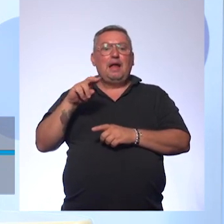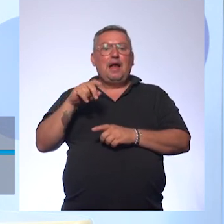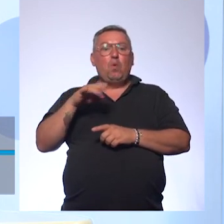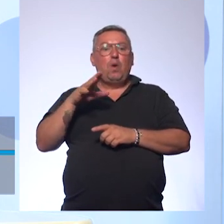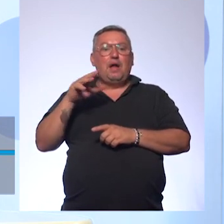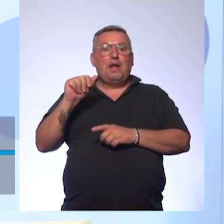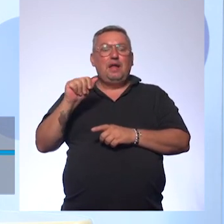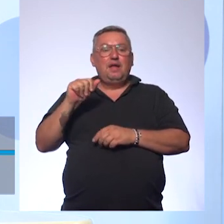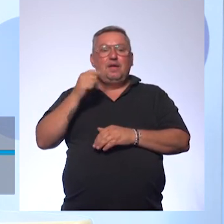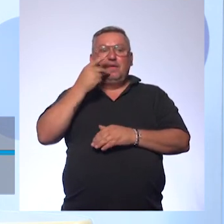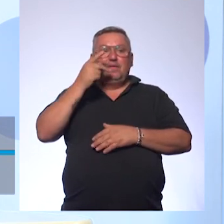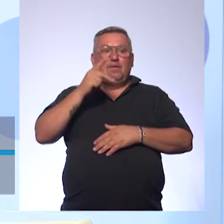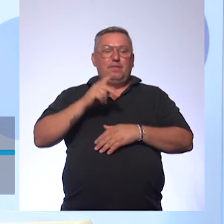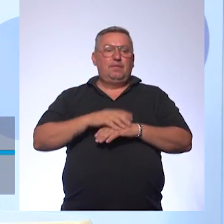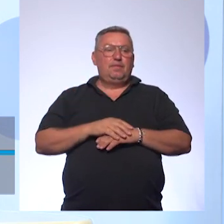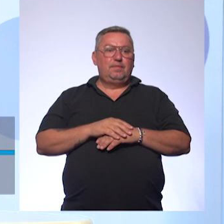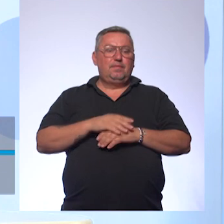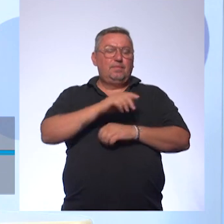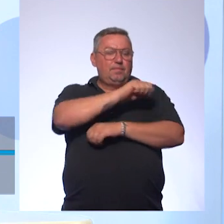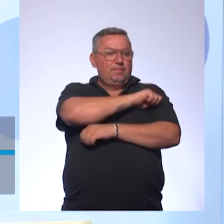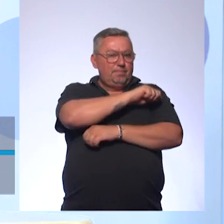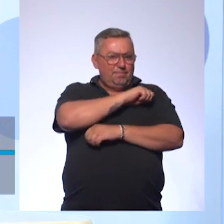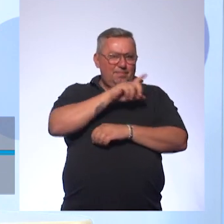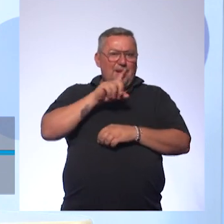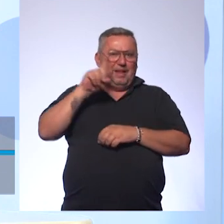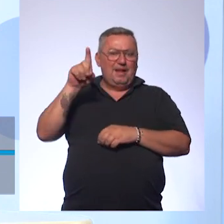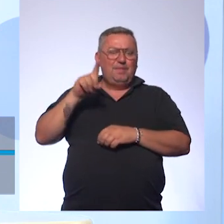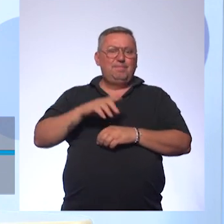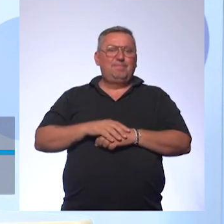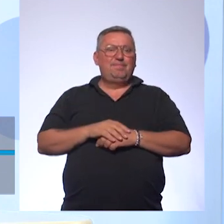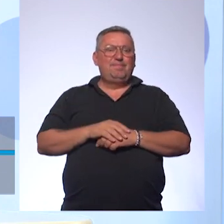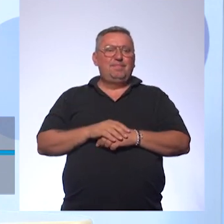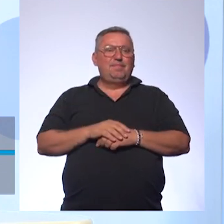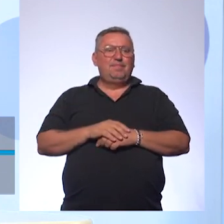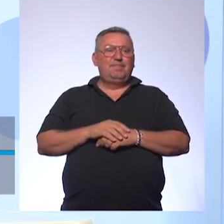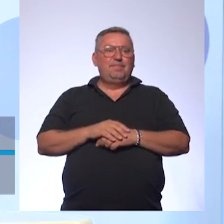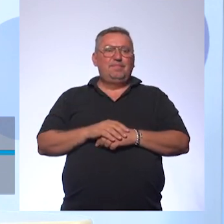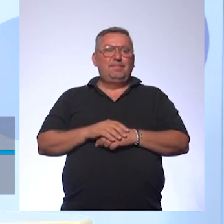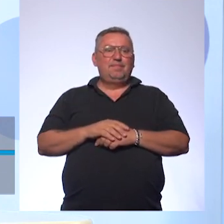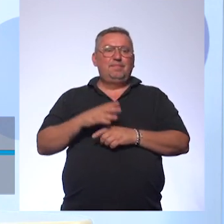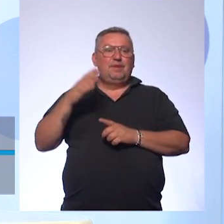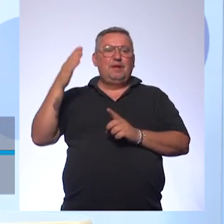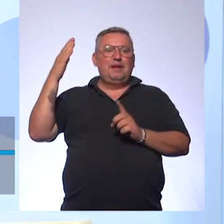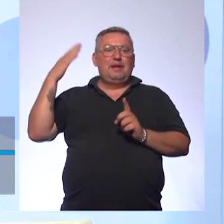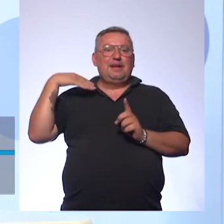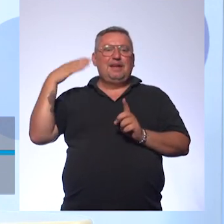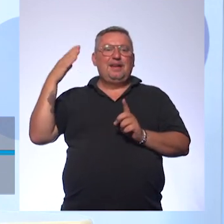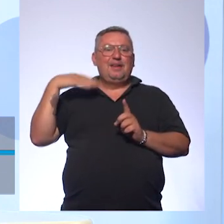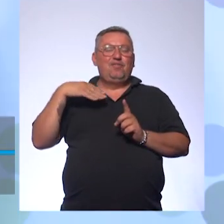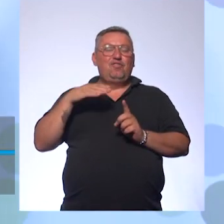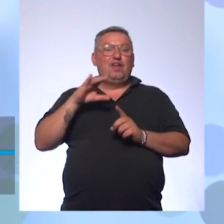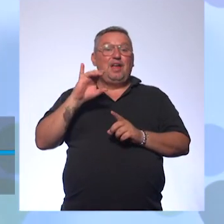chat anterior. O pessoal colocou algumas temperaturas aqui do tempo, viu, Ed? Tem lugar aí que está 32, tem lugar que